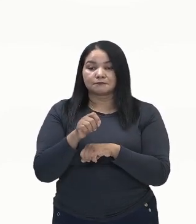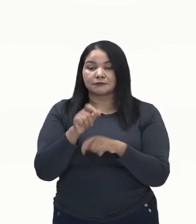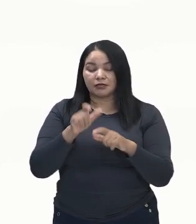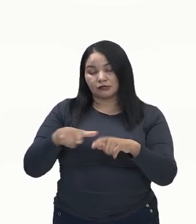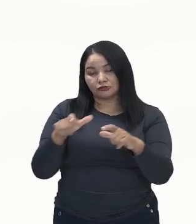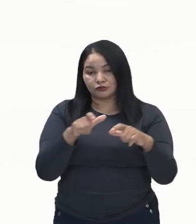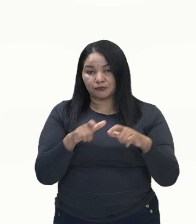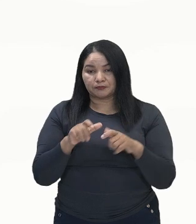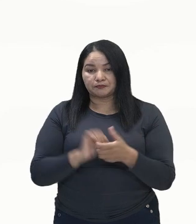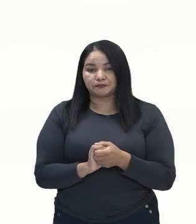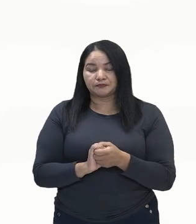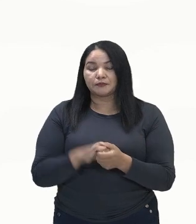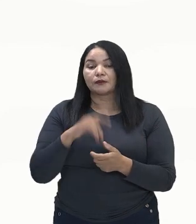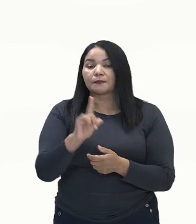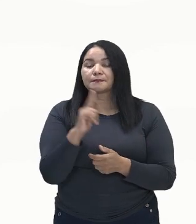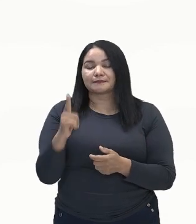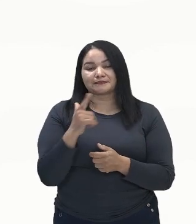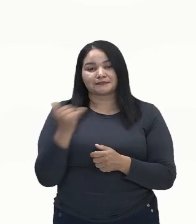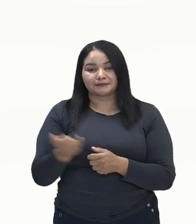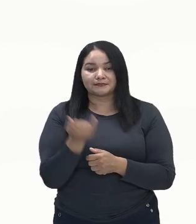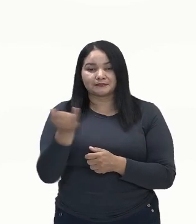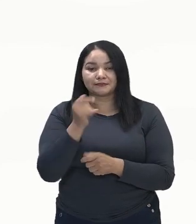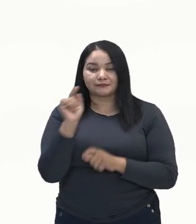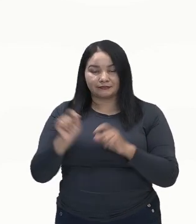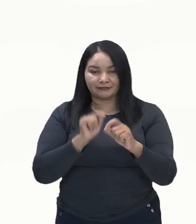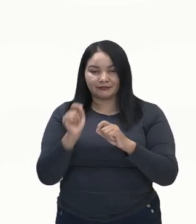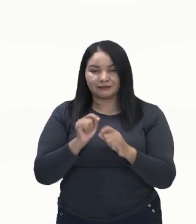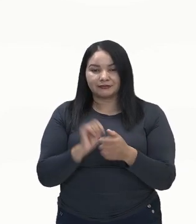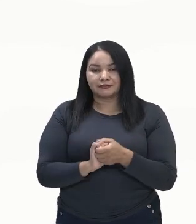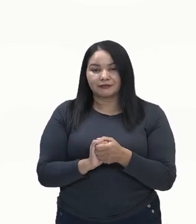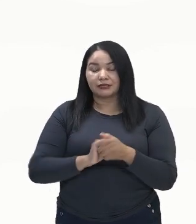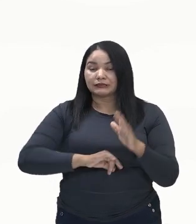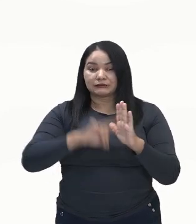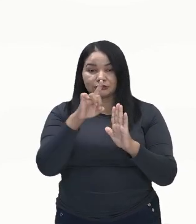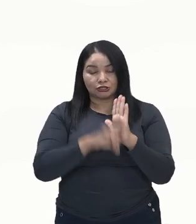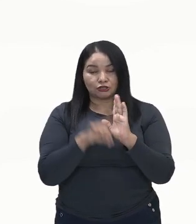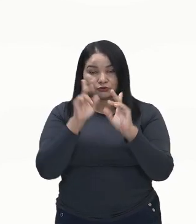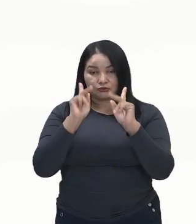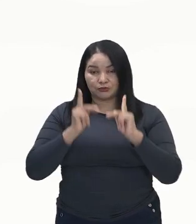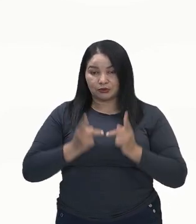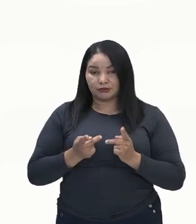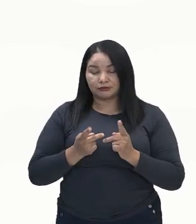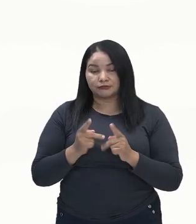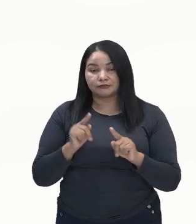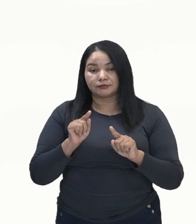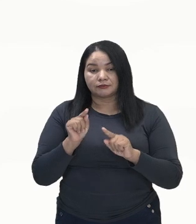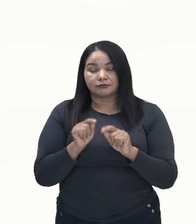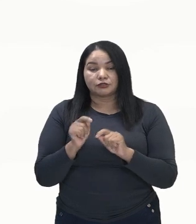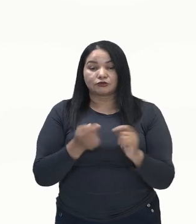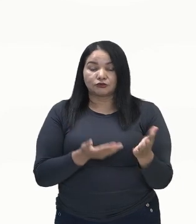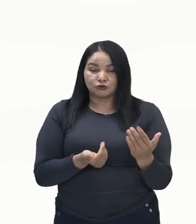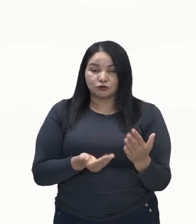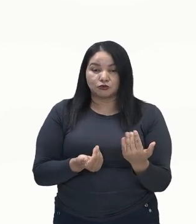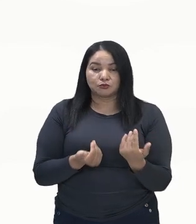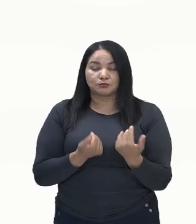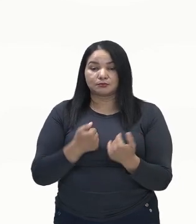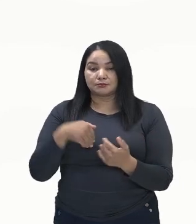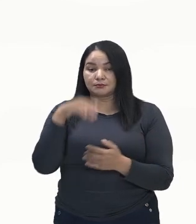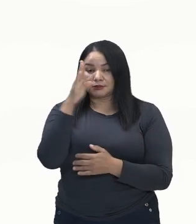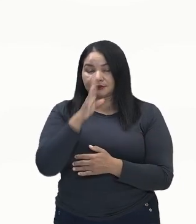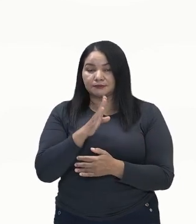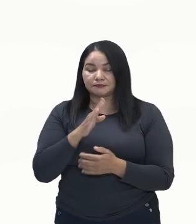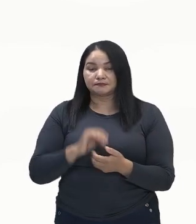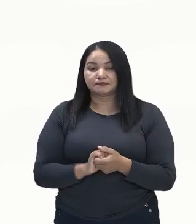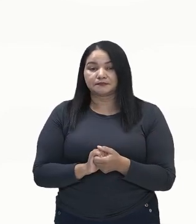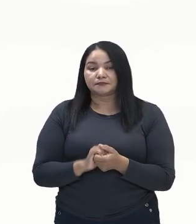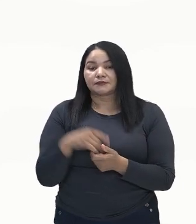nós chegamos em um outro ponto importante, que é a questão dos direitos humanos e juventude no Brasil. A gente